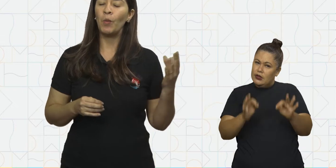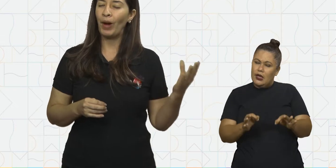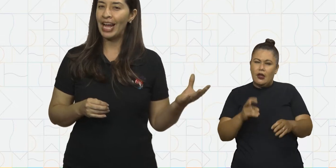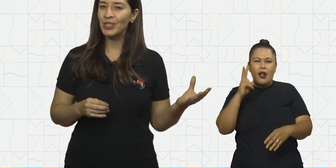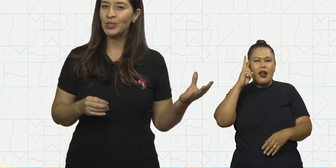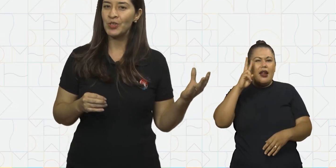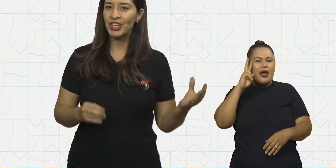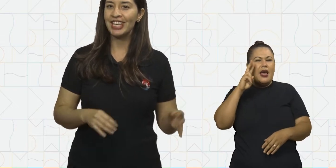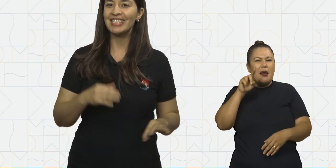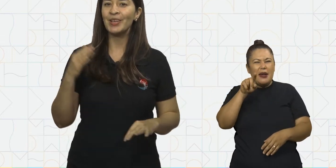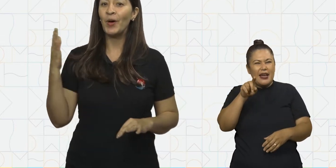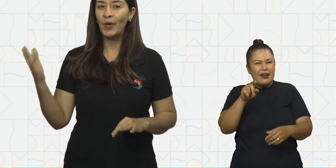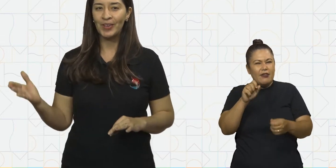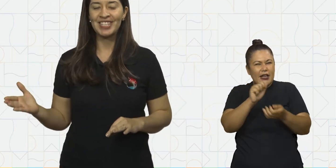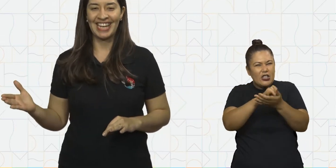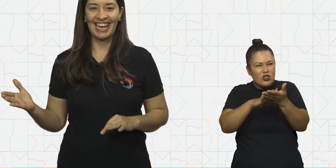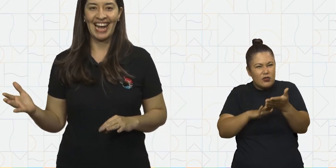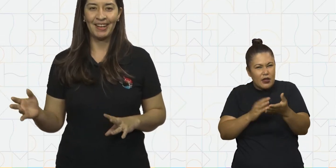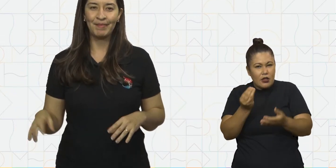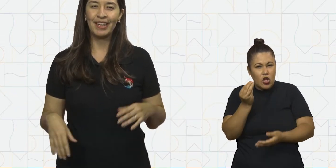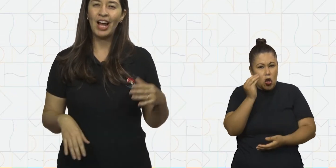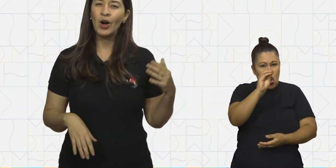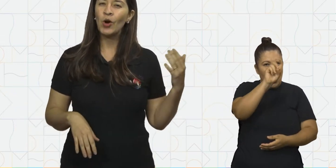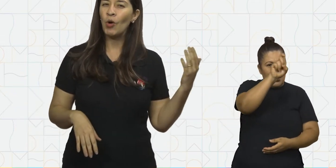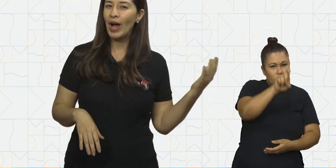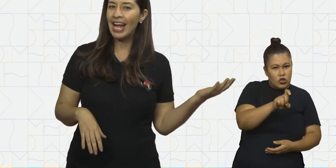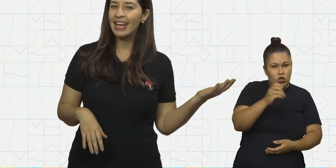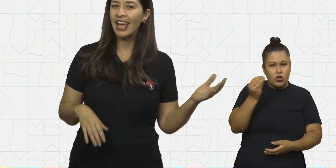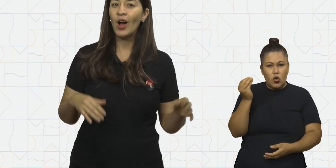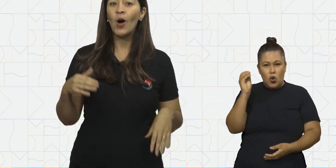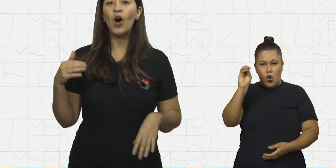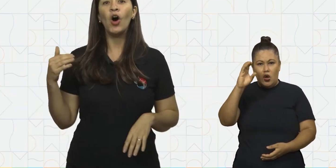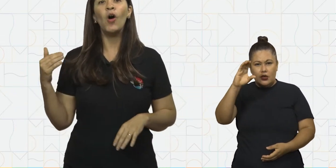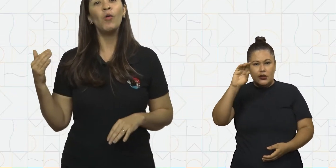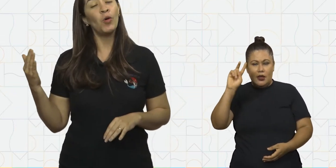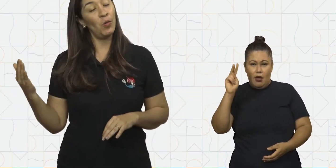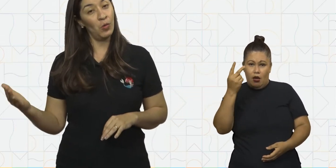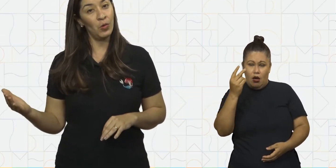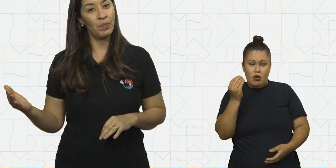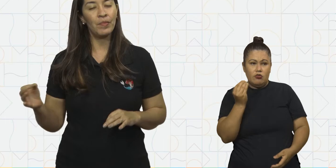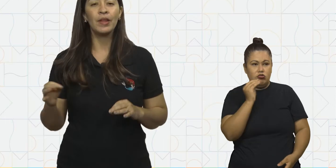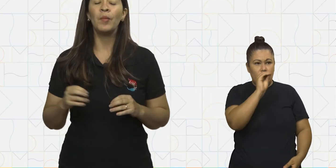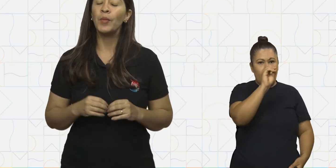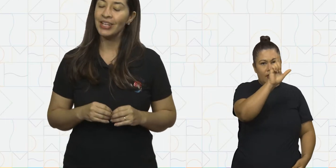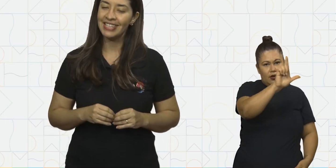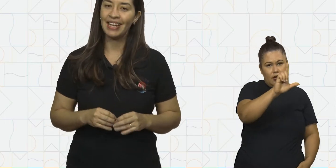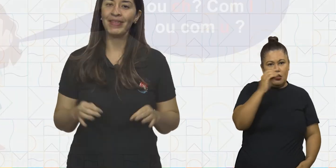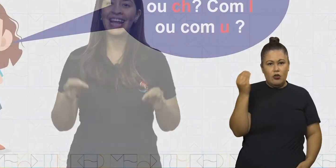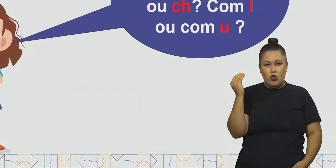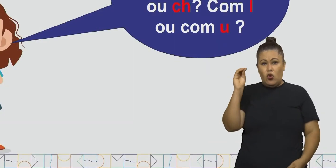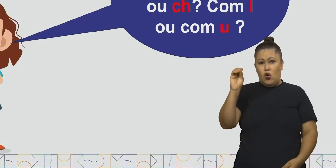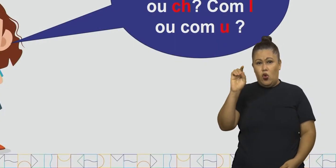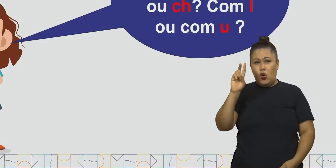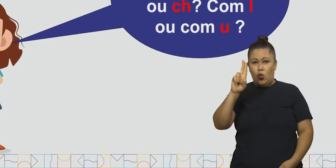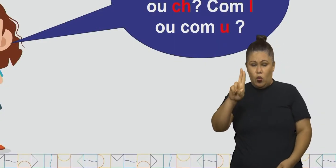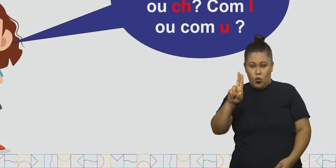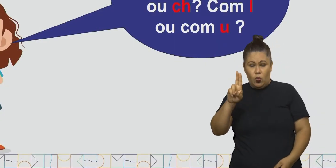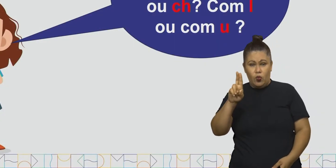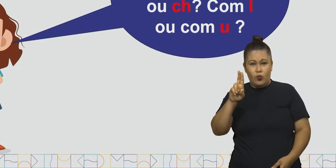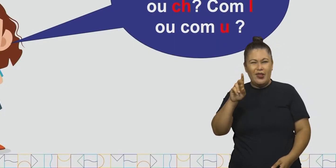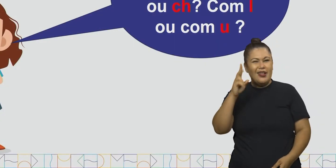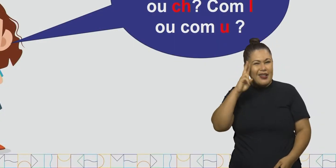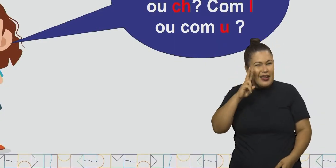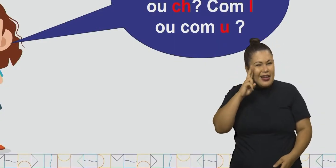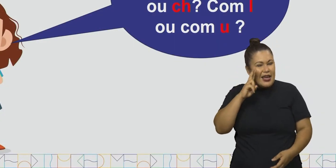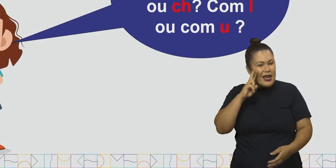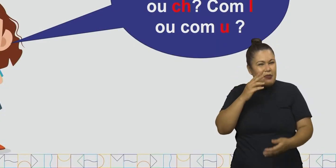de complete com X ou com CH? Com L ou com U? Pois é, nessas aulas